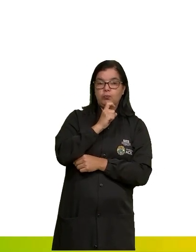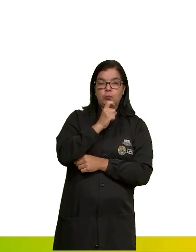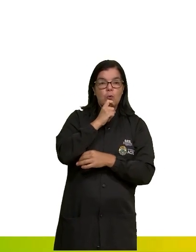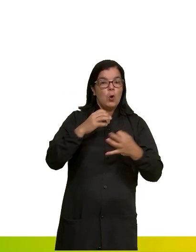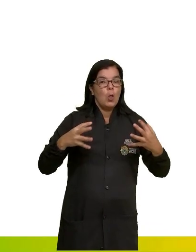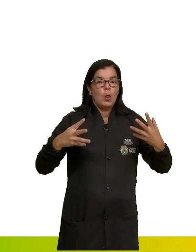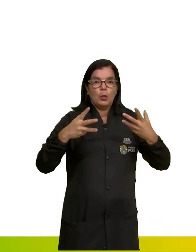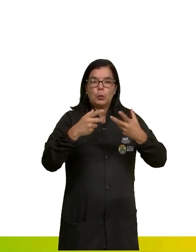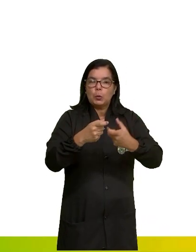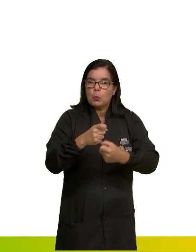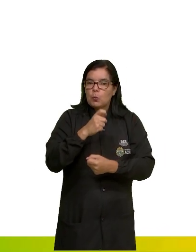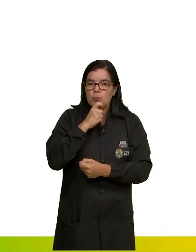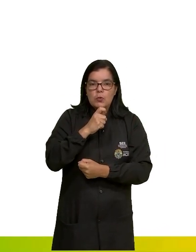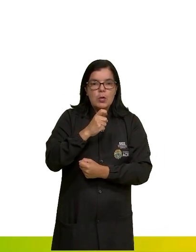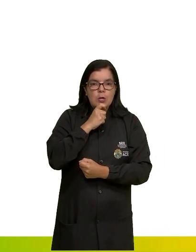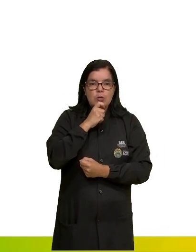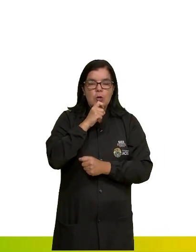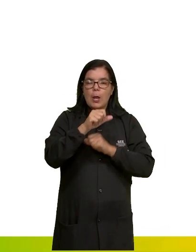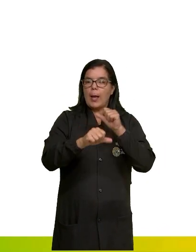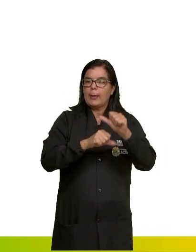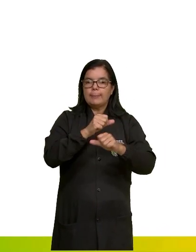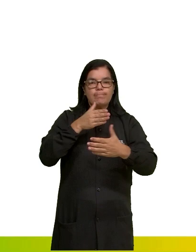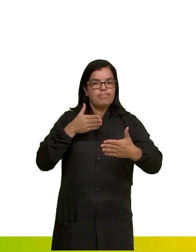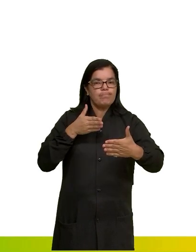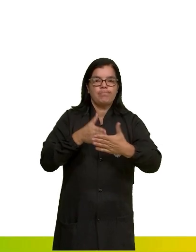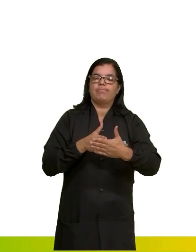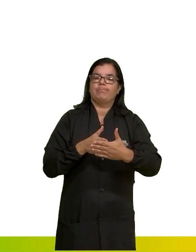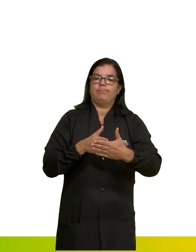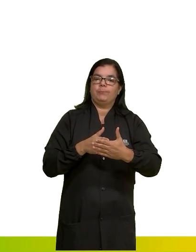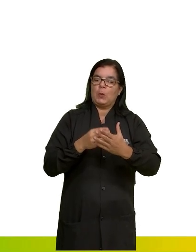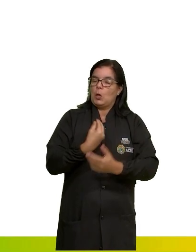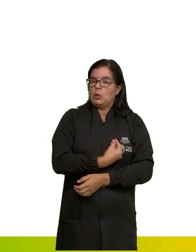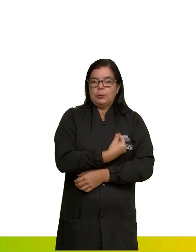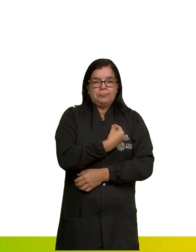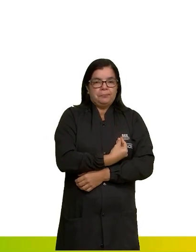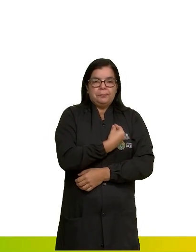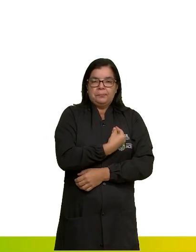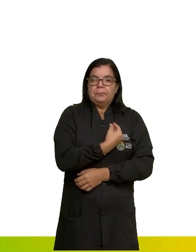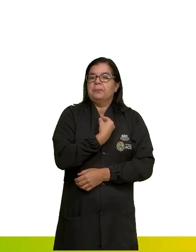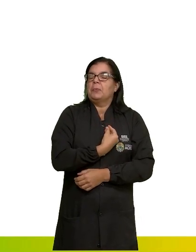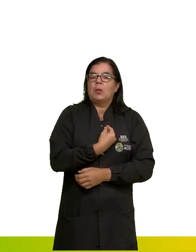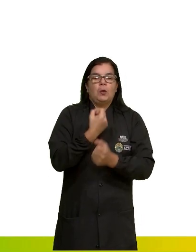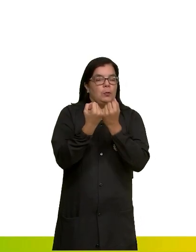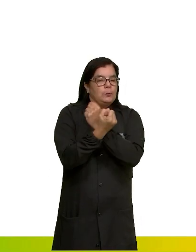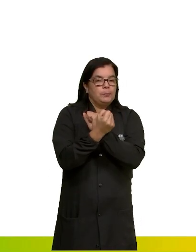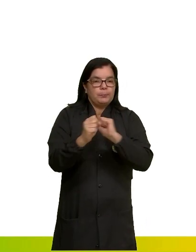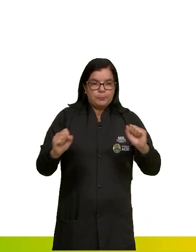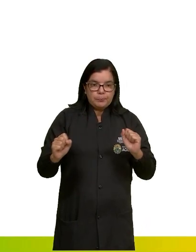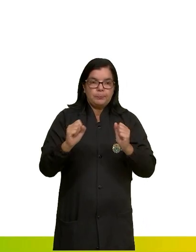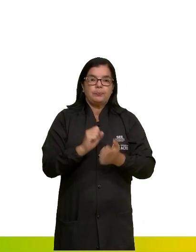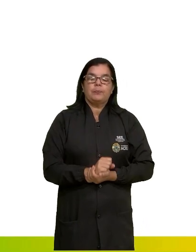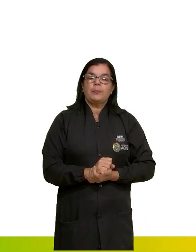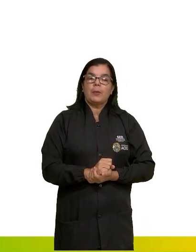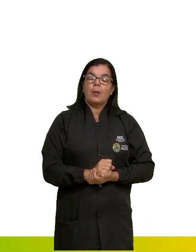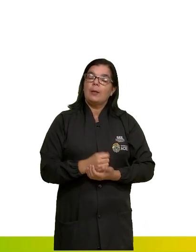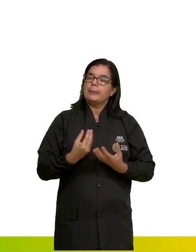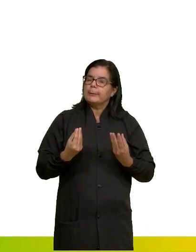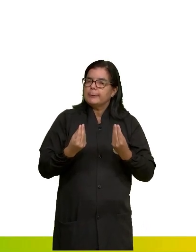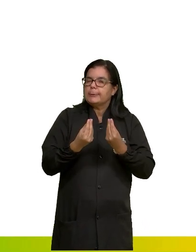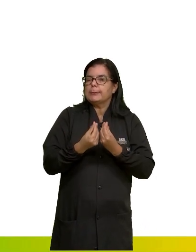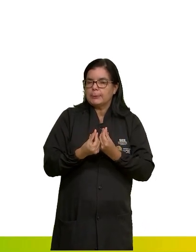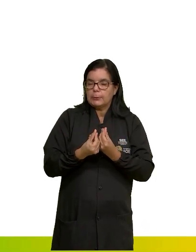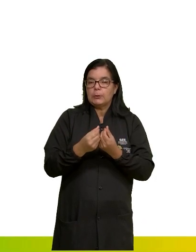tudo se esfriará e se tornará inabitável. Então a vida será impossível. Em